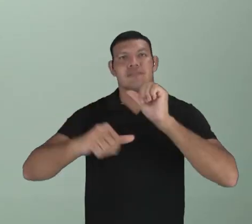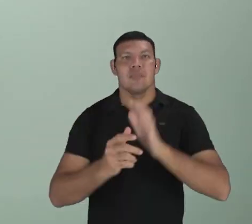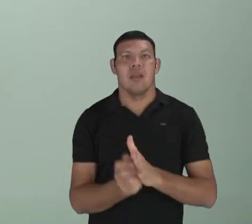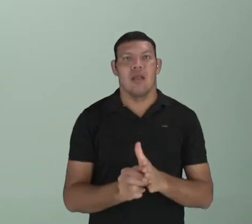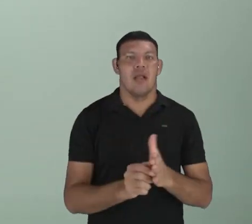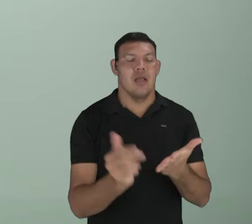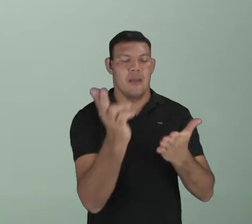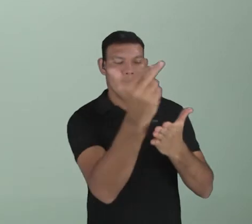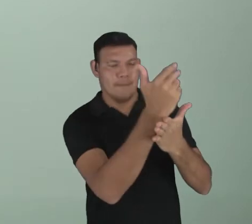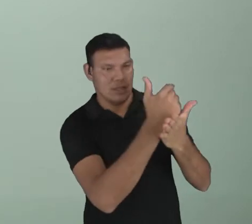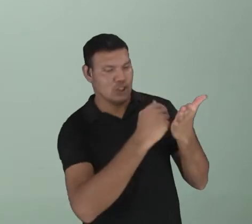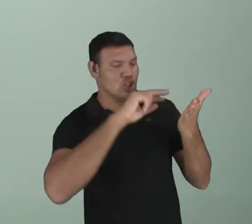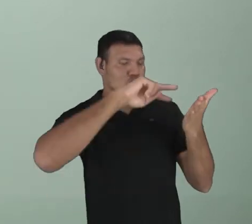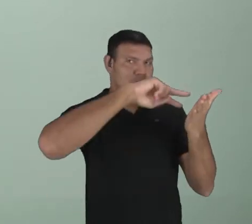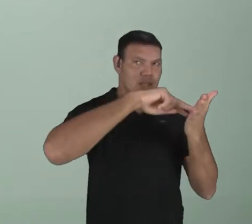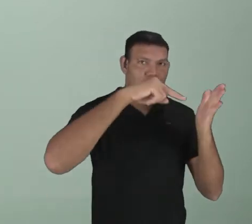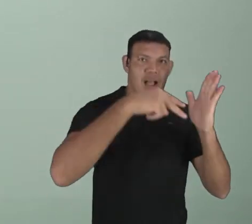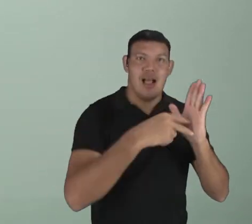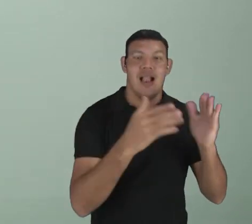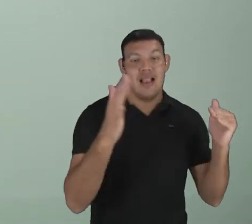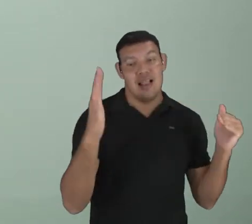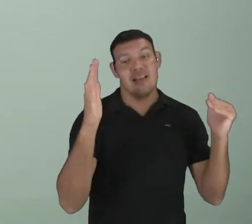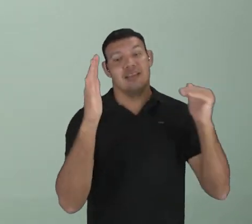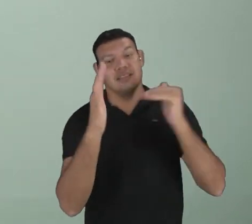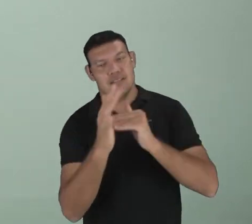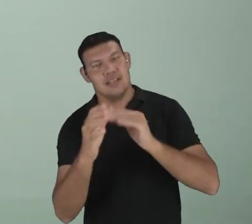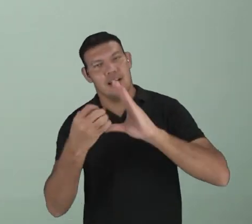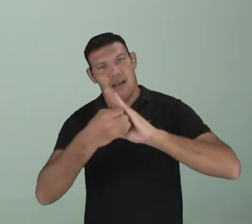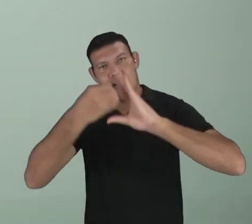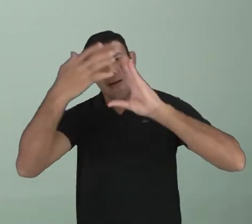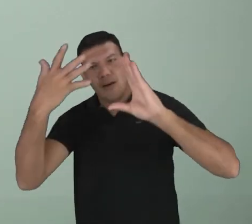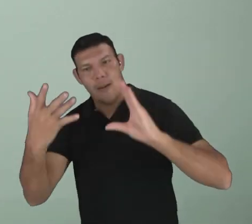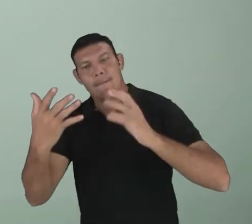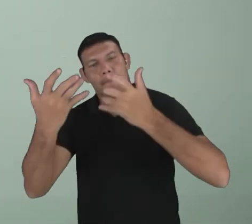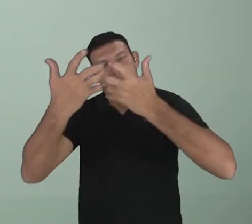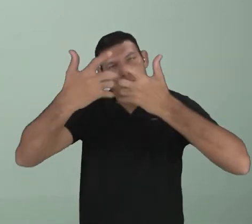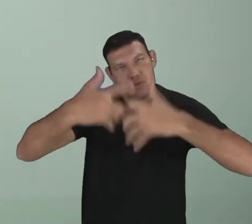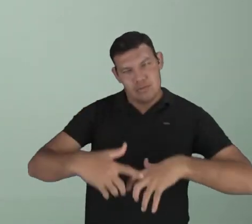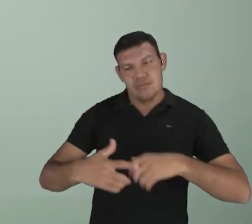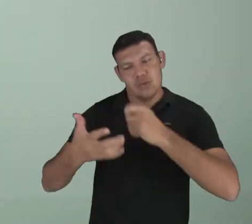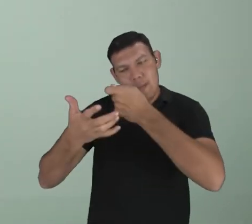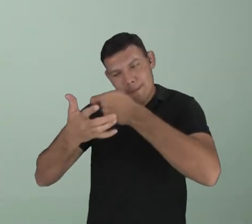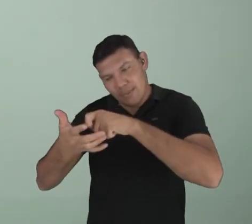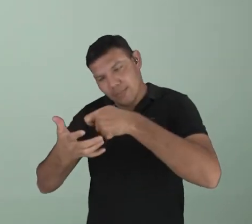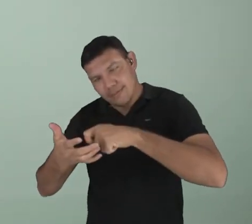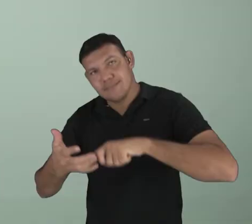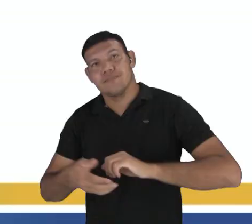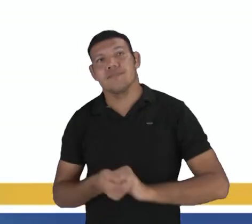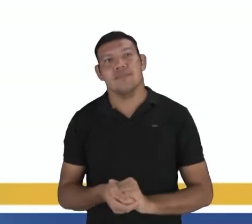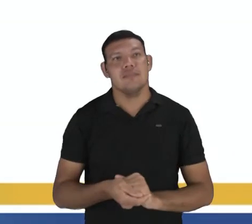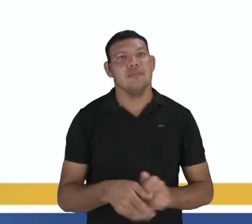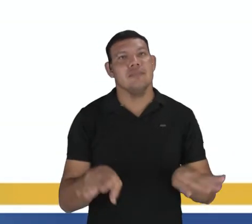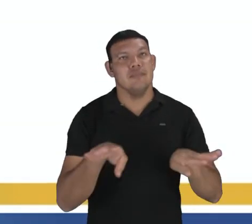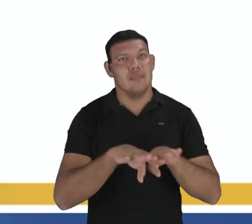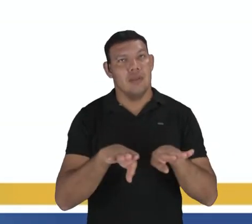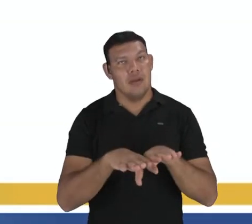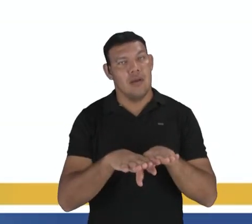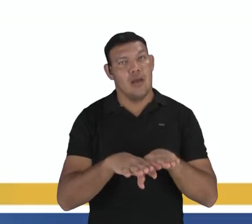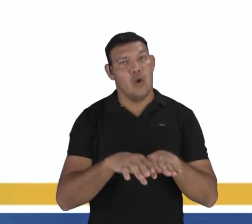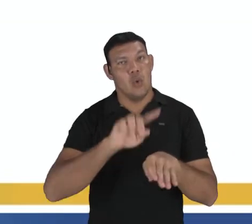desenhos, significados, né? Até esse seu caráter mais complexo, tá, pessoal? E aí a gente tem os arcádios,